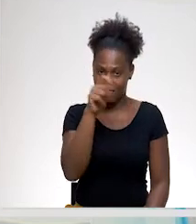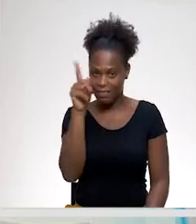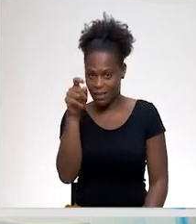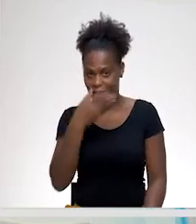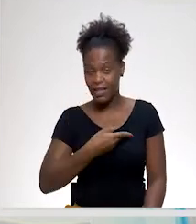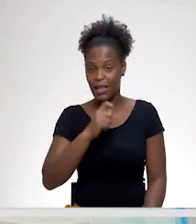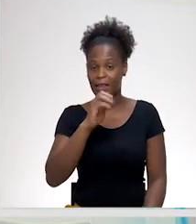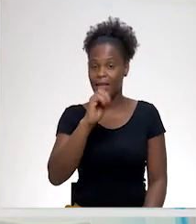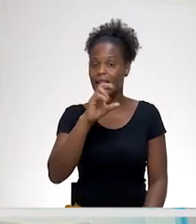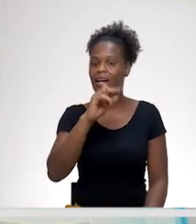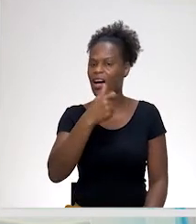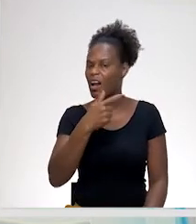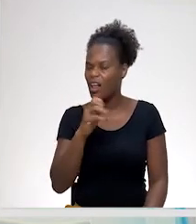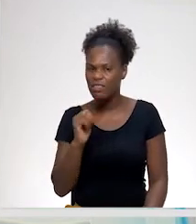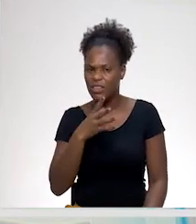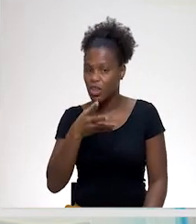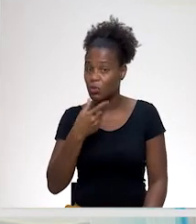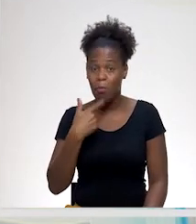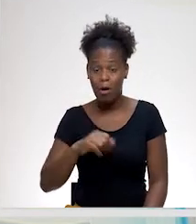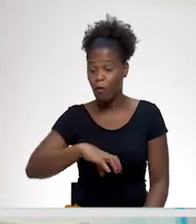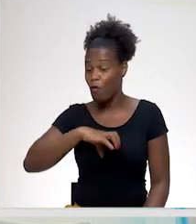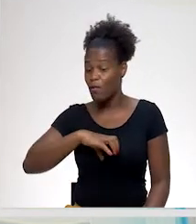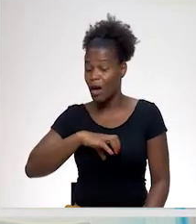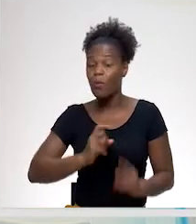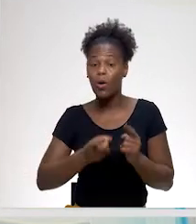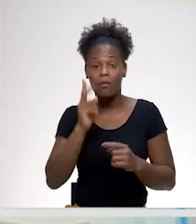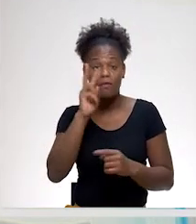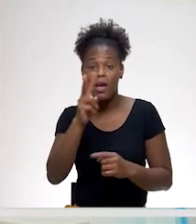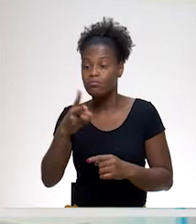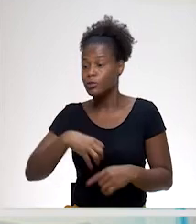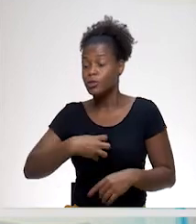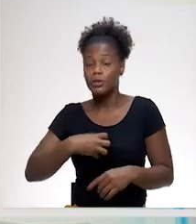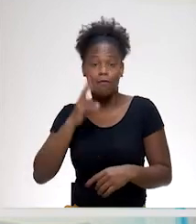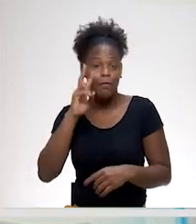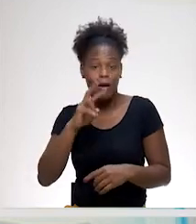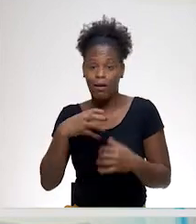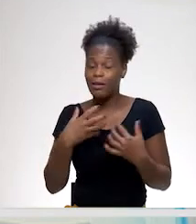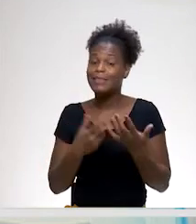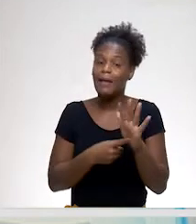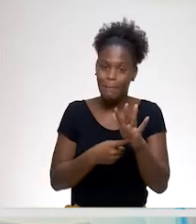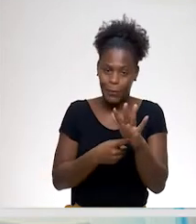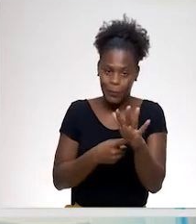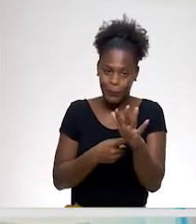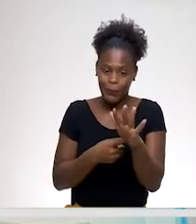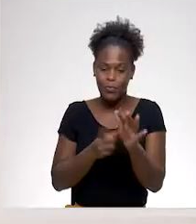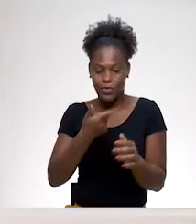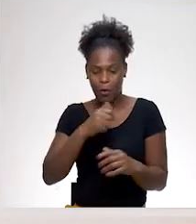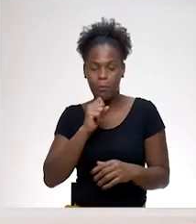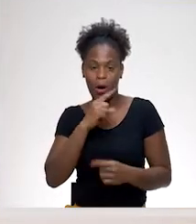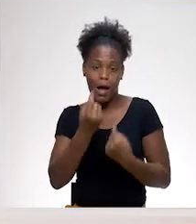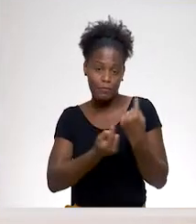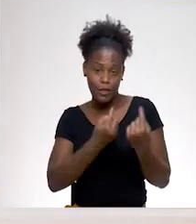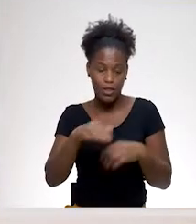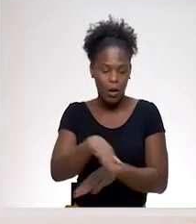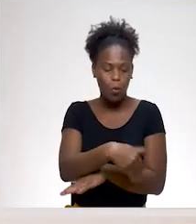mesma coisa. Os sentidos não são dignos de confiança porque podem nos enganar. Tomamos como exemplo.